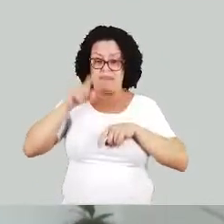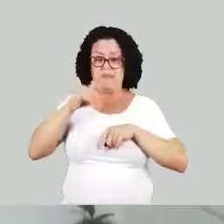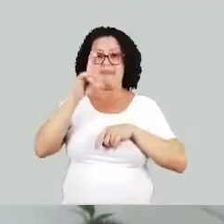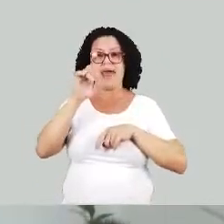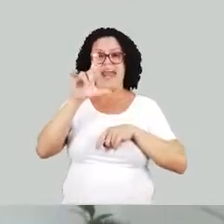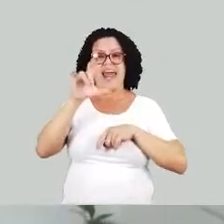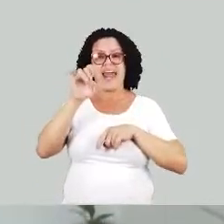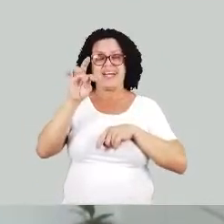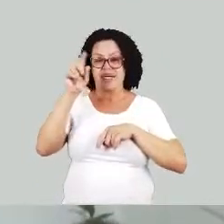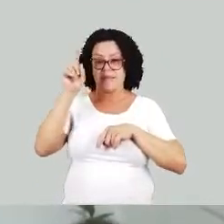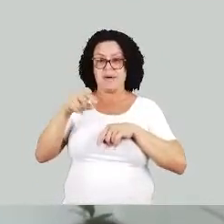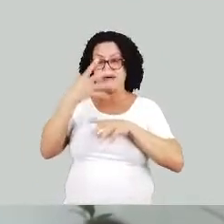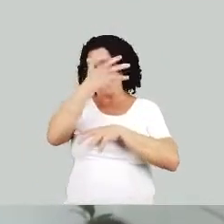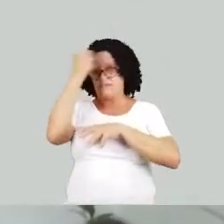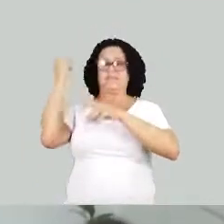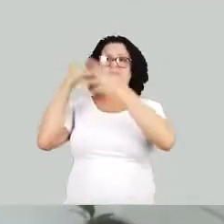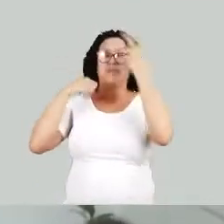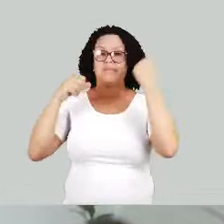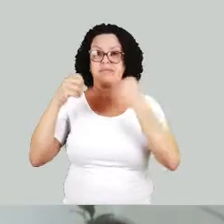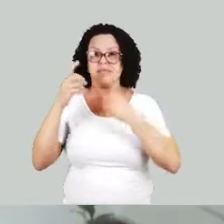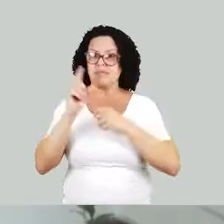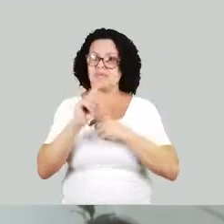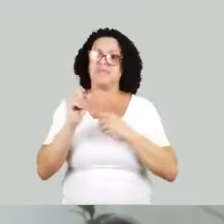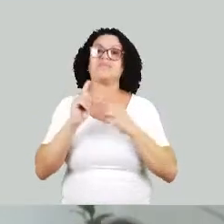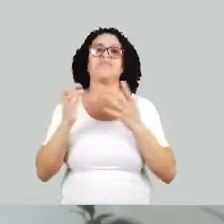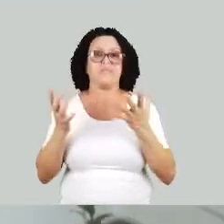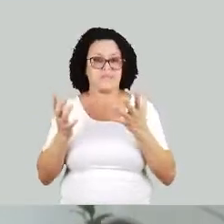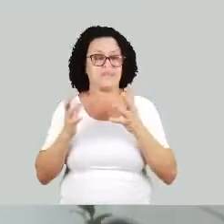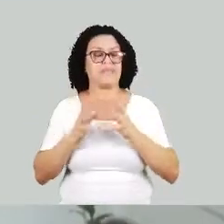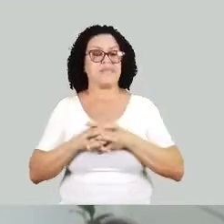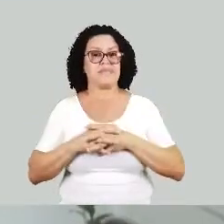que a gente simplesmente vai lá e apaga tudo que aconteceu.